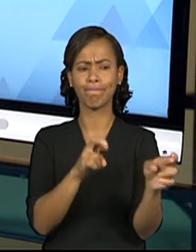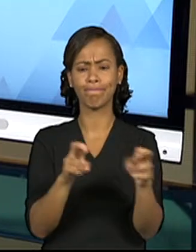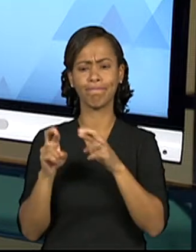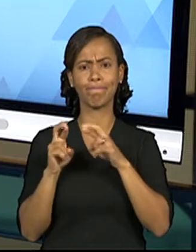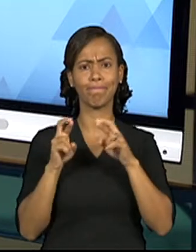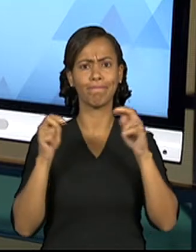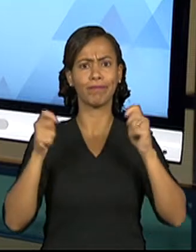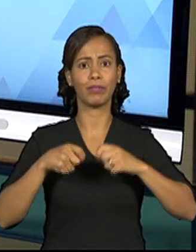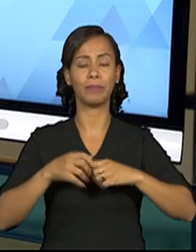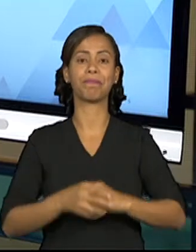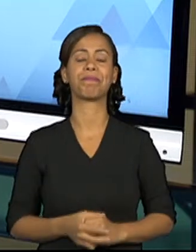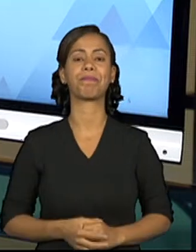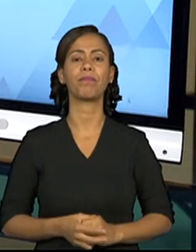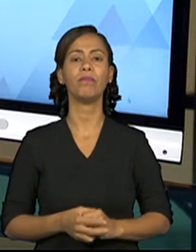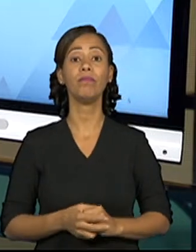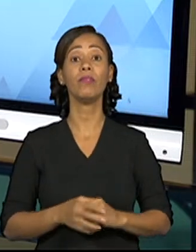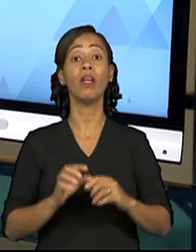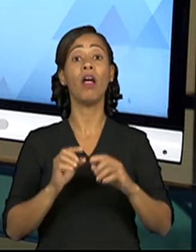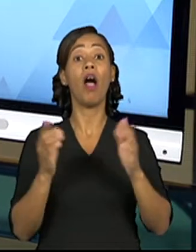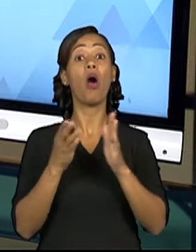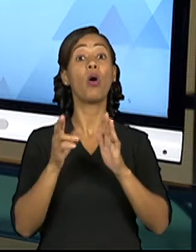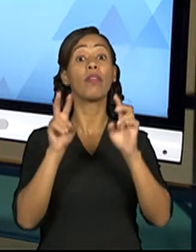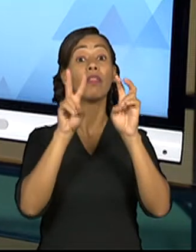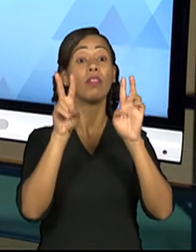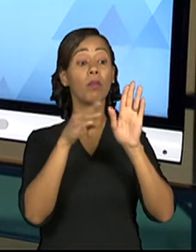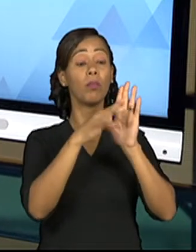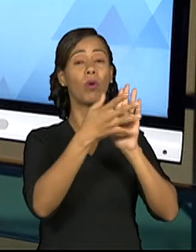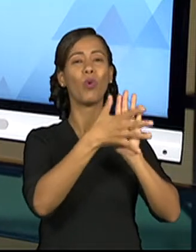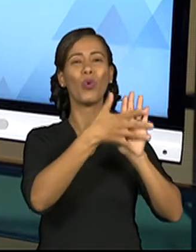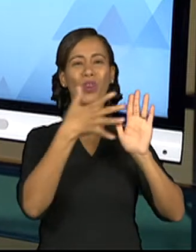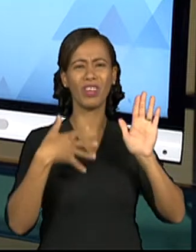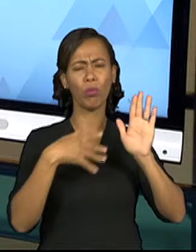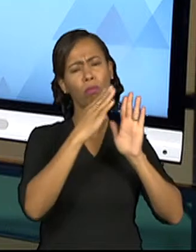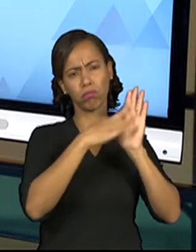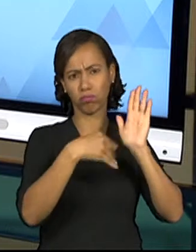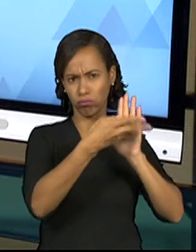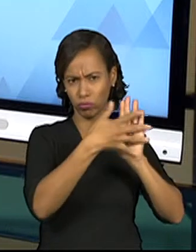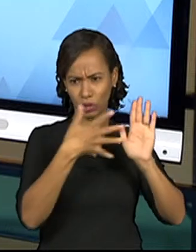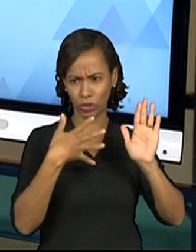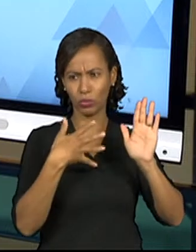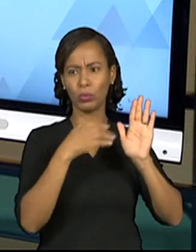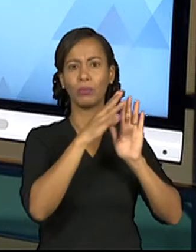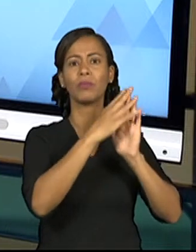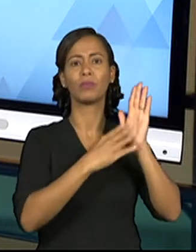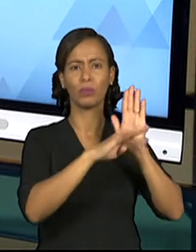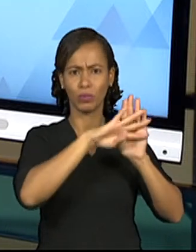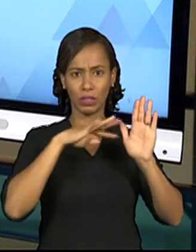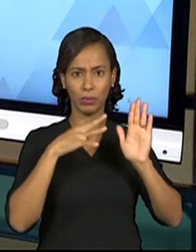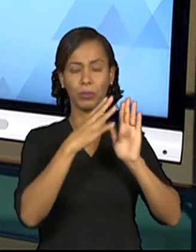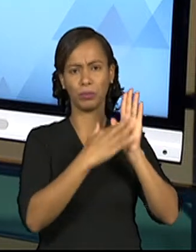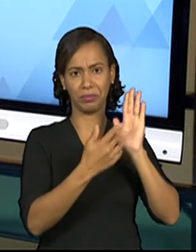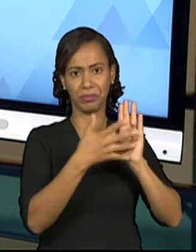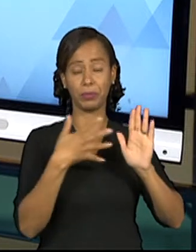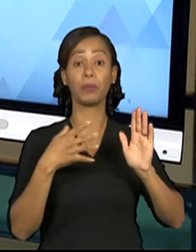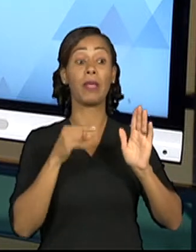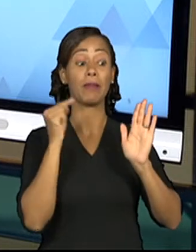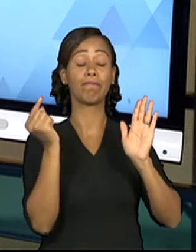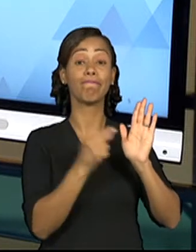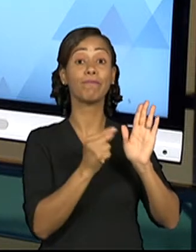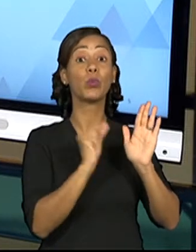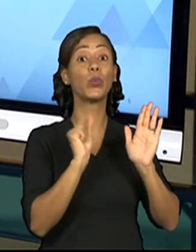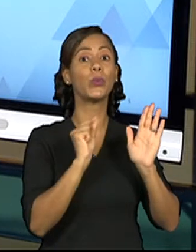O currículo, ele está ligado a esse projeto político-pedagógico. Essa forma de apresentar